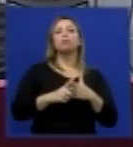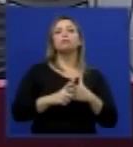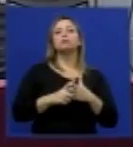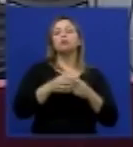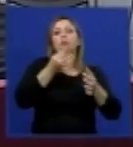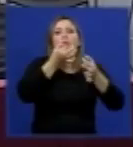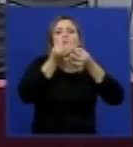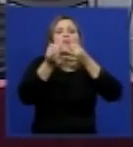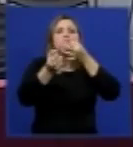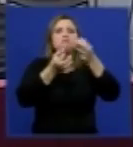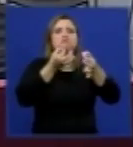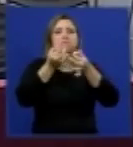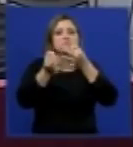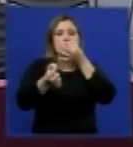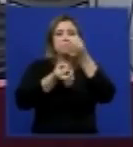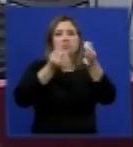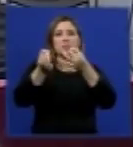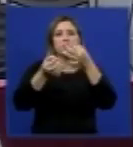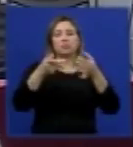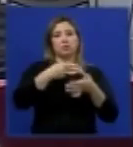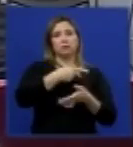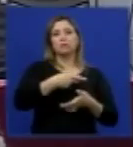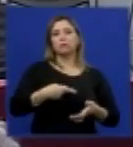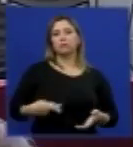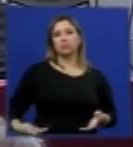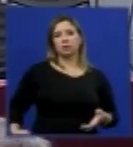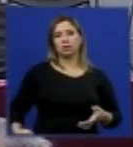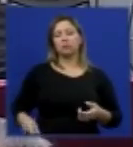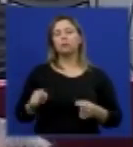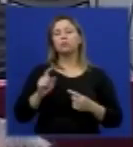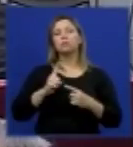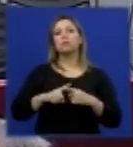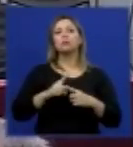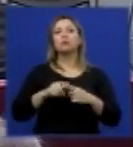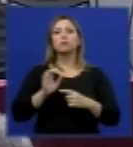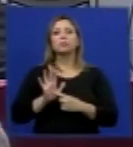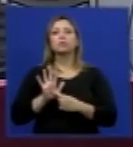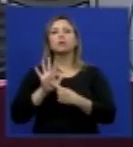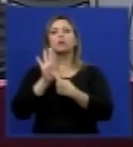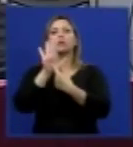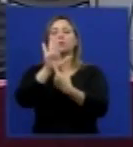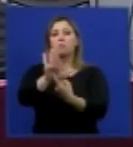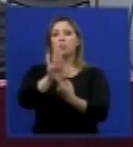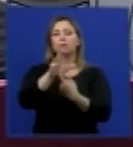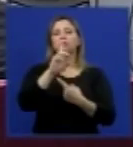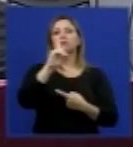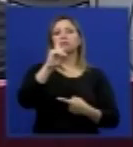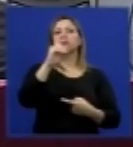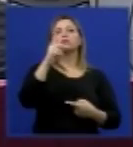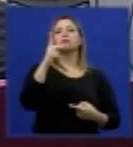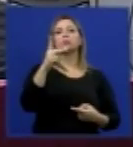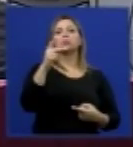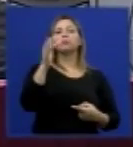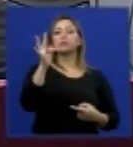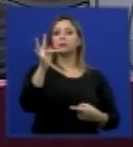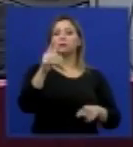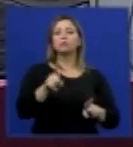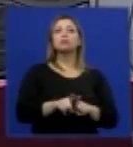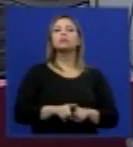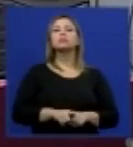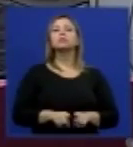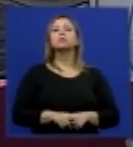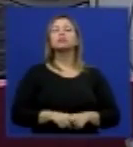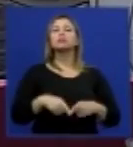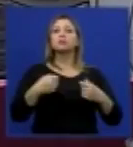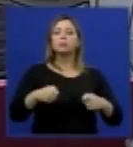do presidente da República ao apresentar essa ADPF e também que